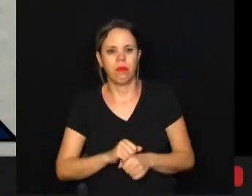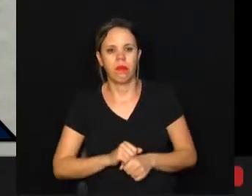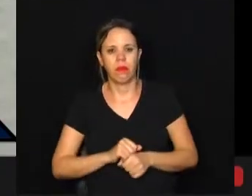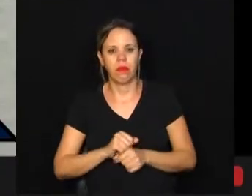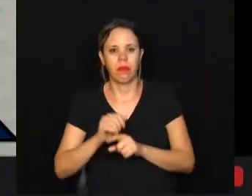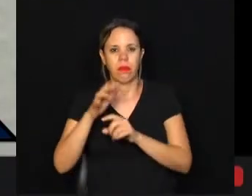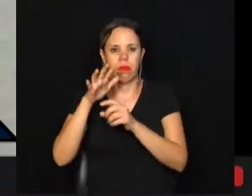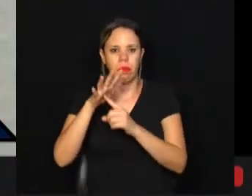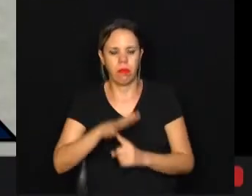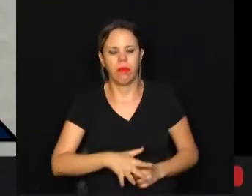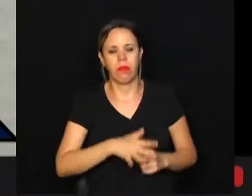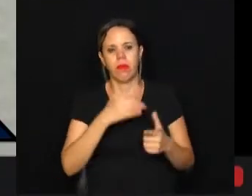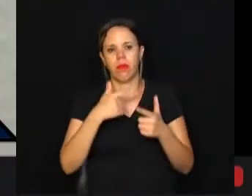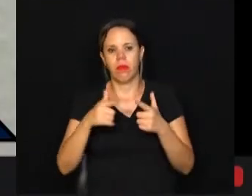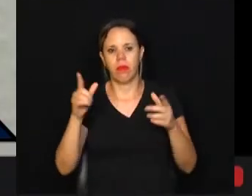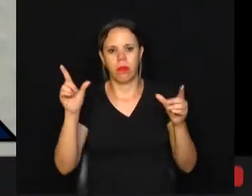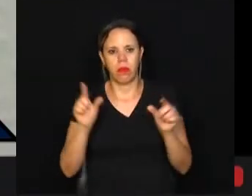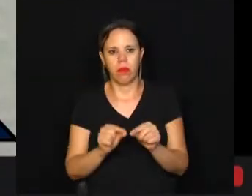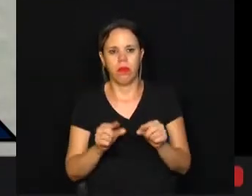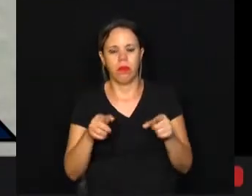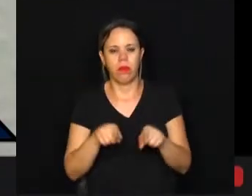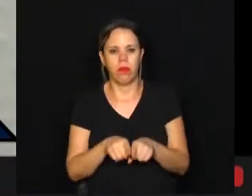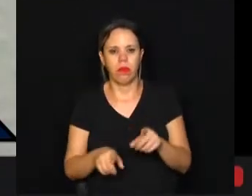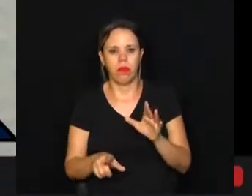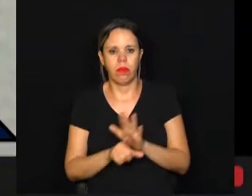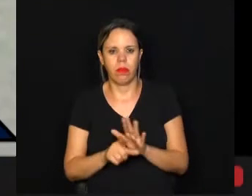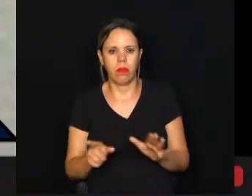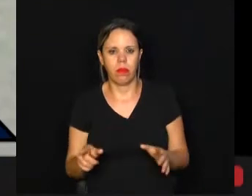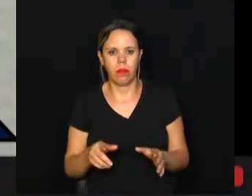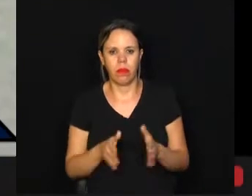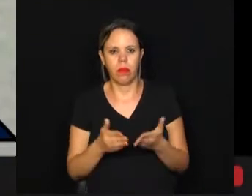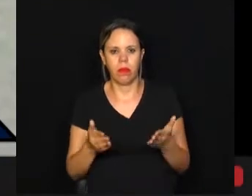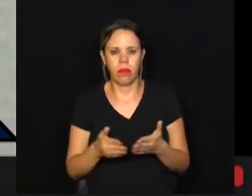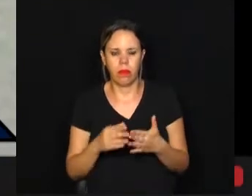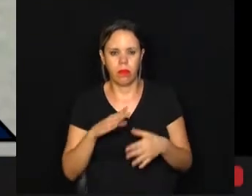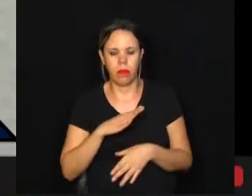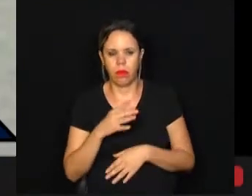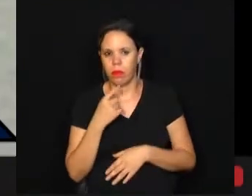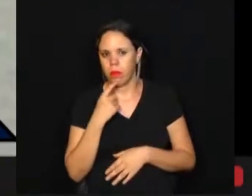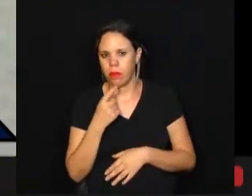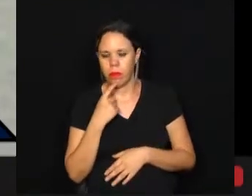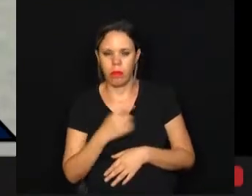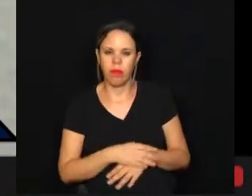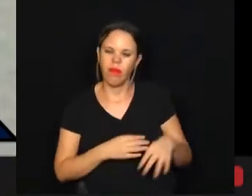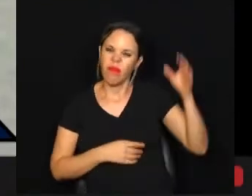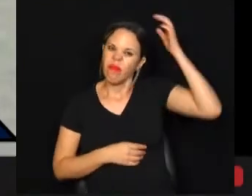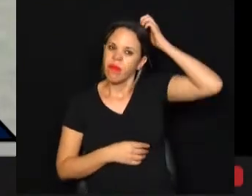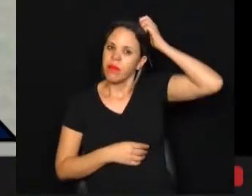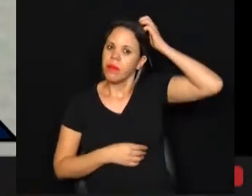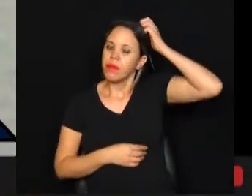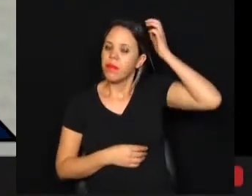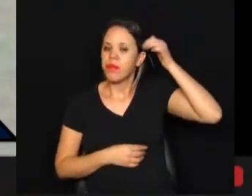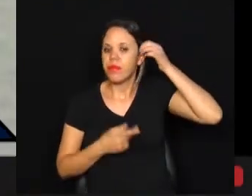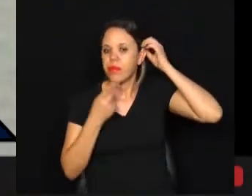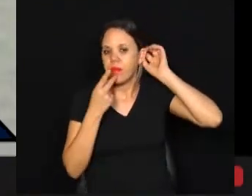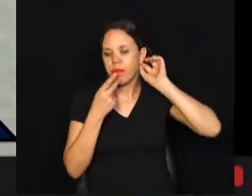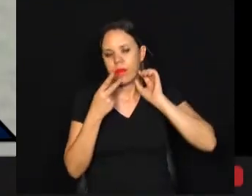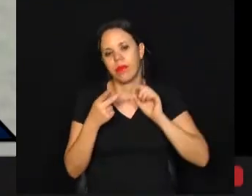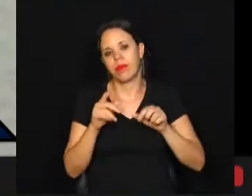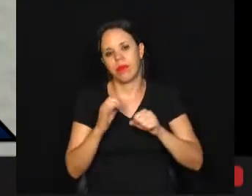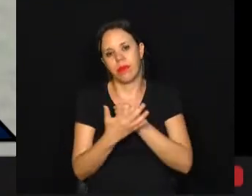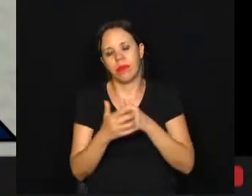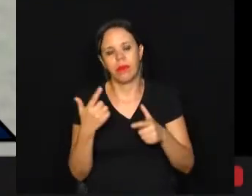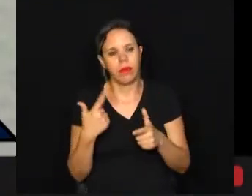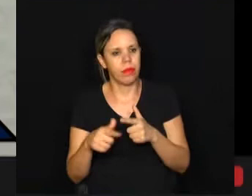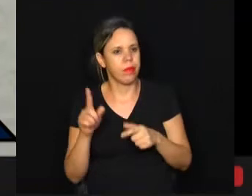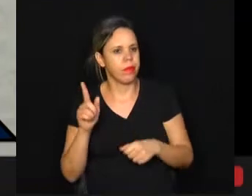tipo de expressão popular e periférica que a gente tem na cidade de Campinas. Quando a gente fala da pandemia, a pandemia